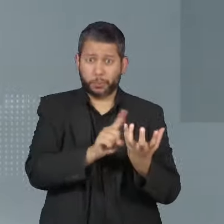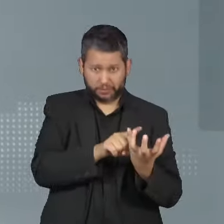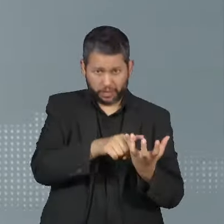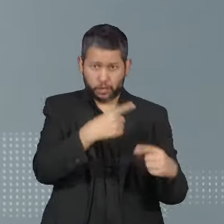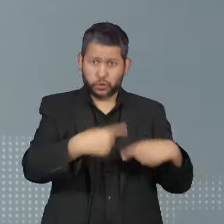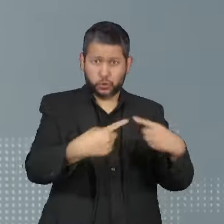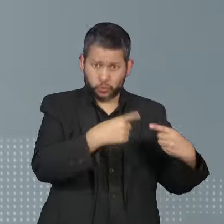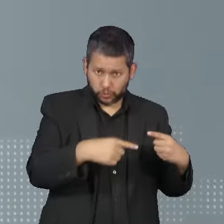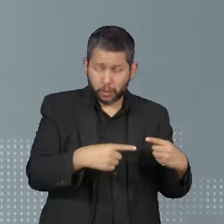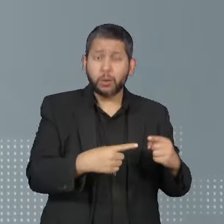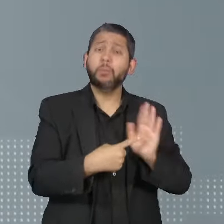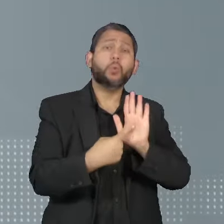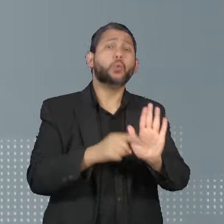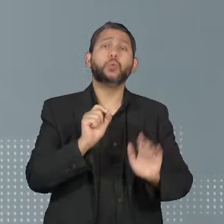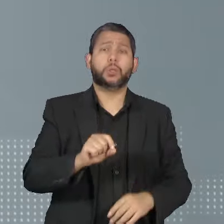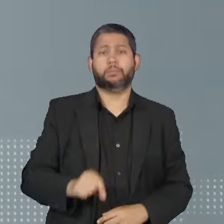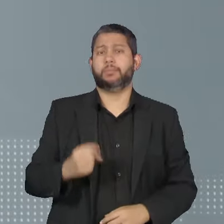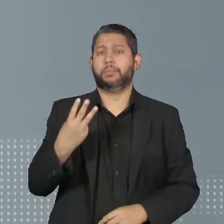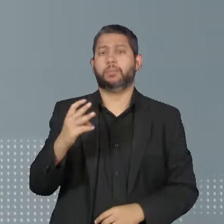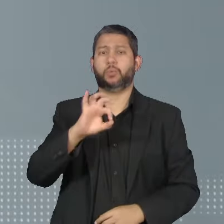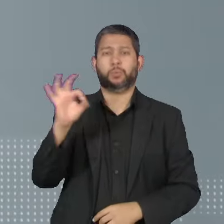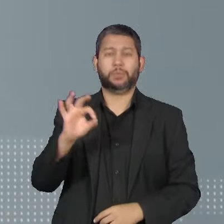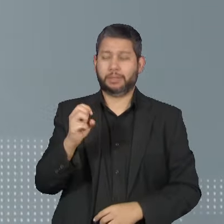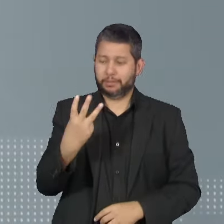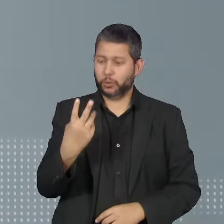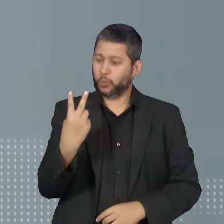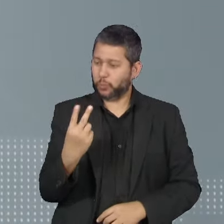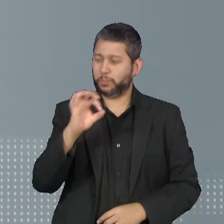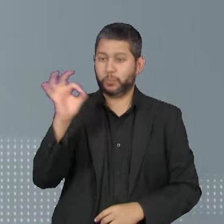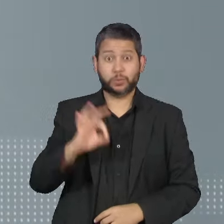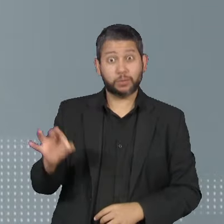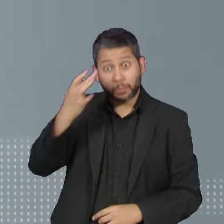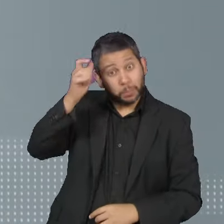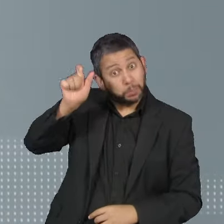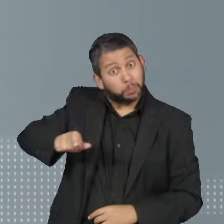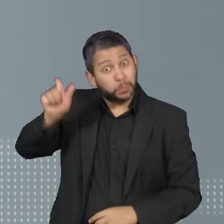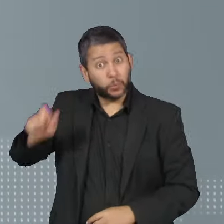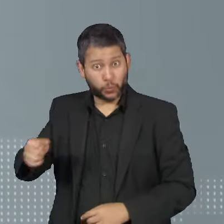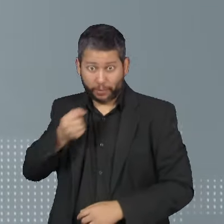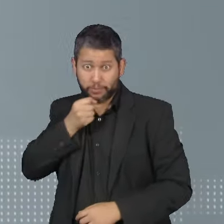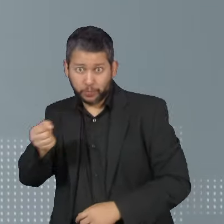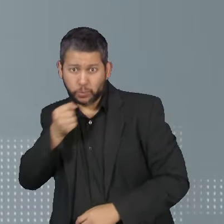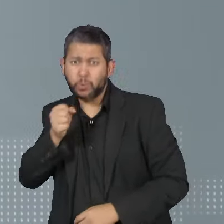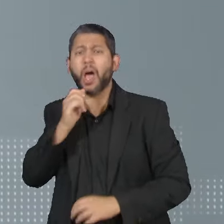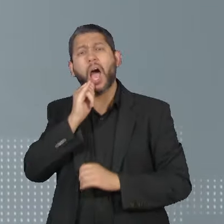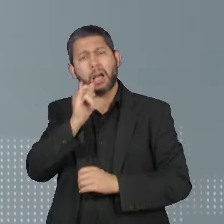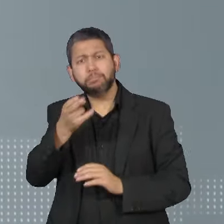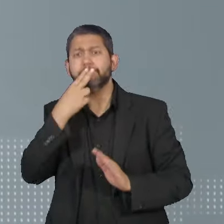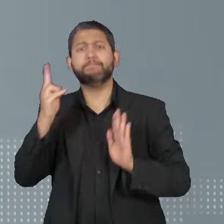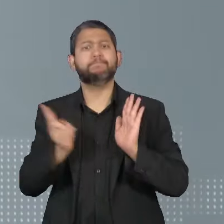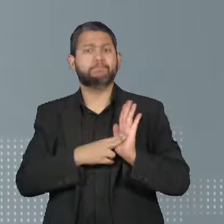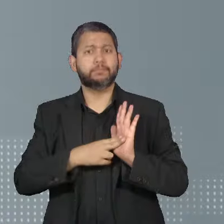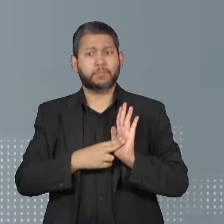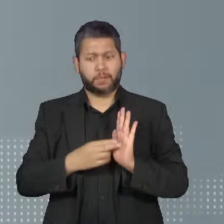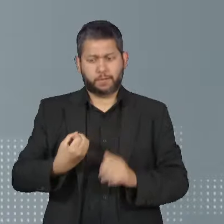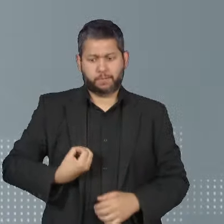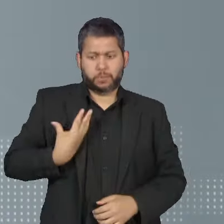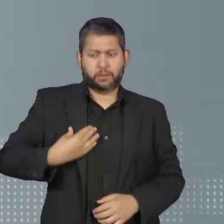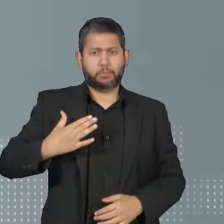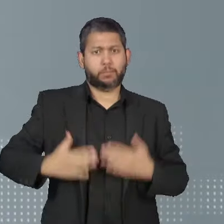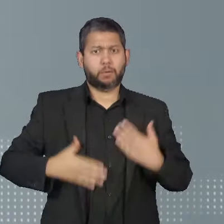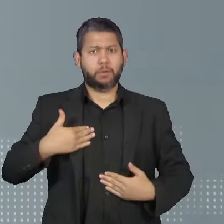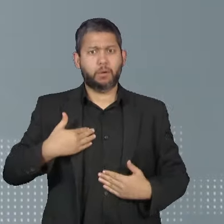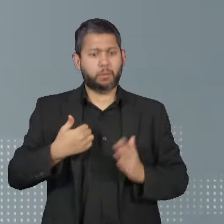levantamento 32% dos entrevistados expressaram grande preocupação com o fornecimento de dados biométricos